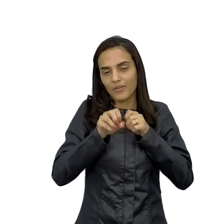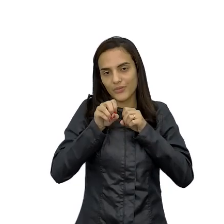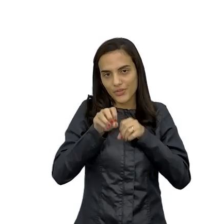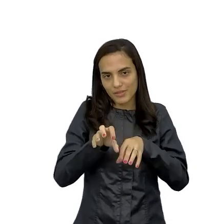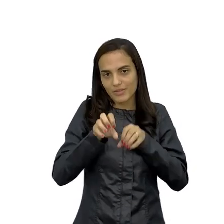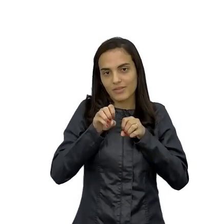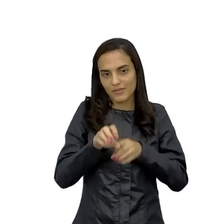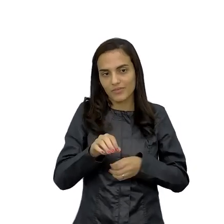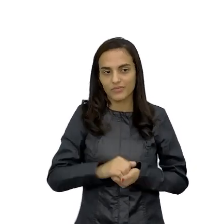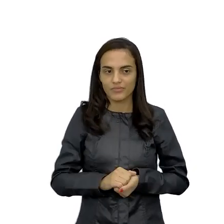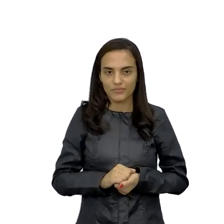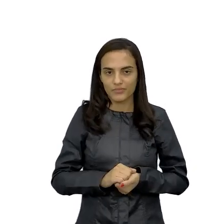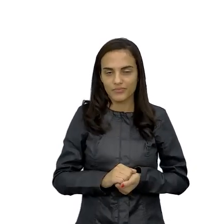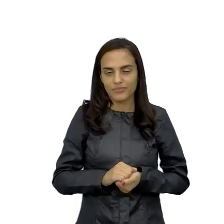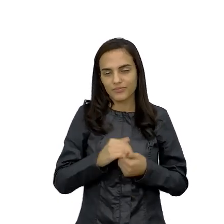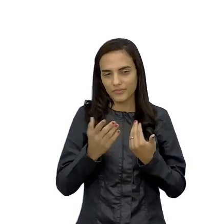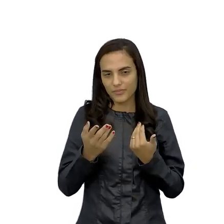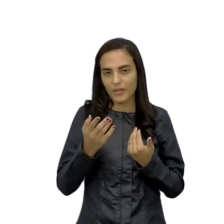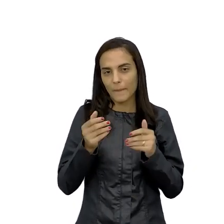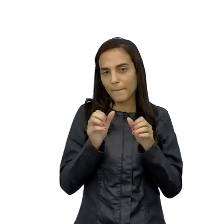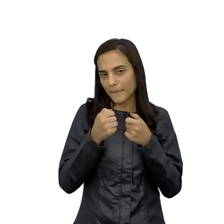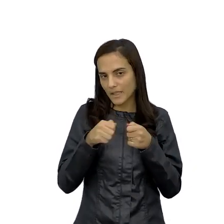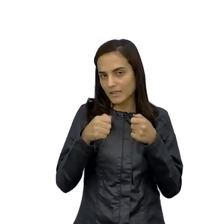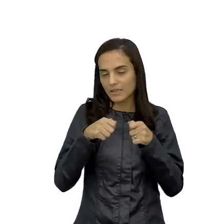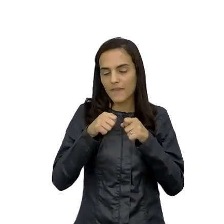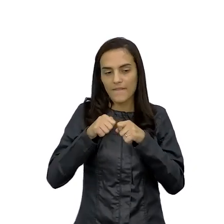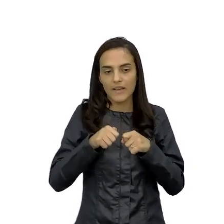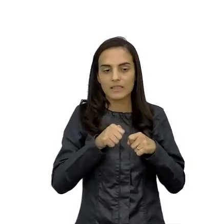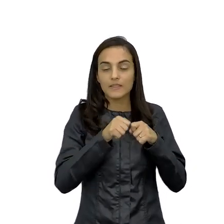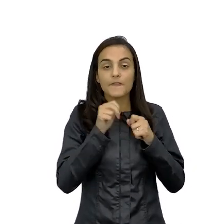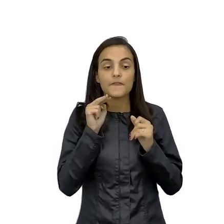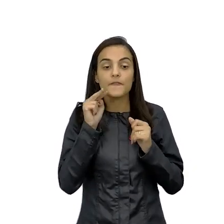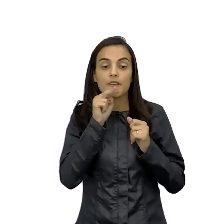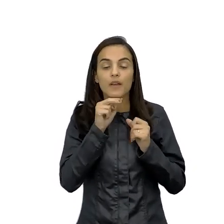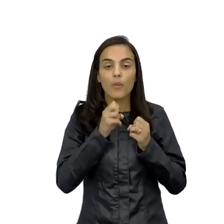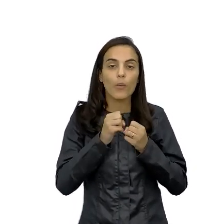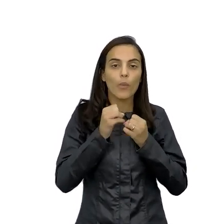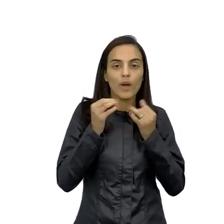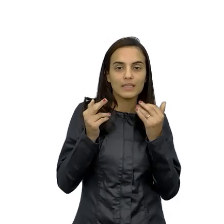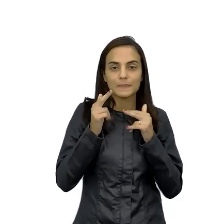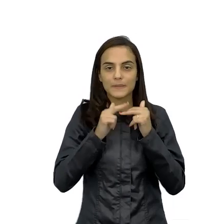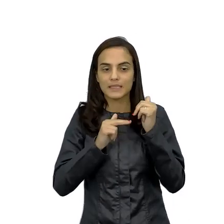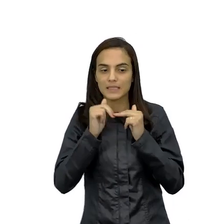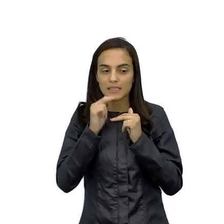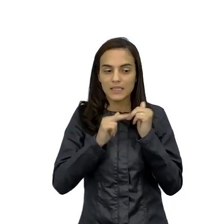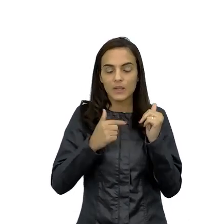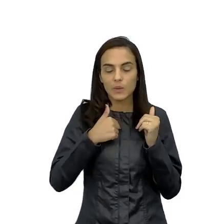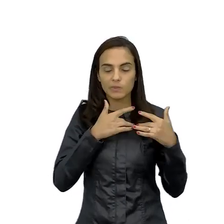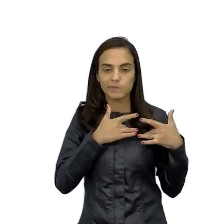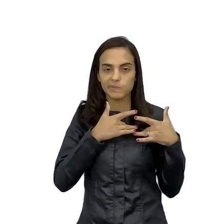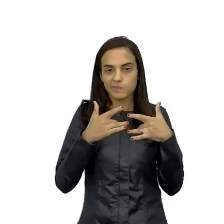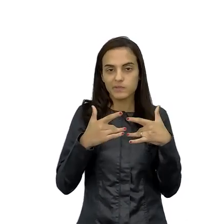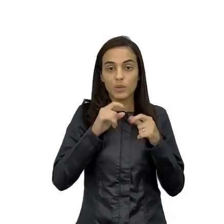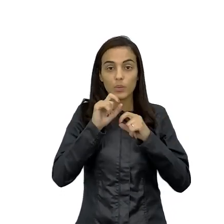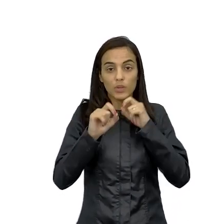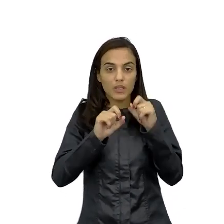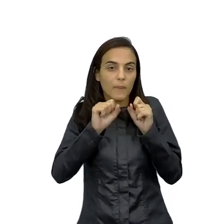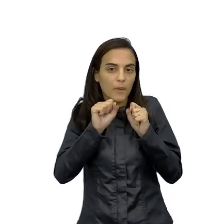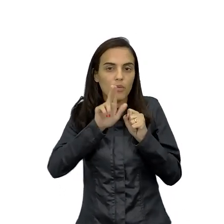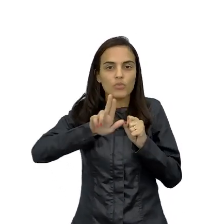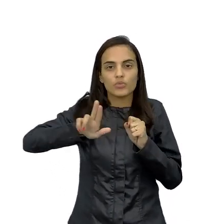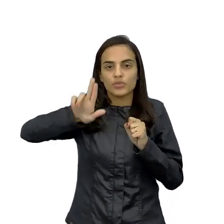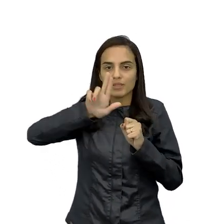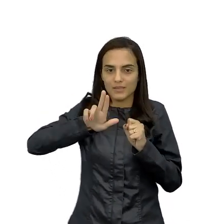ensino. Então, para isso, eu só preciso fazer o quê? Ver de quais materiais eu disponho e o que é que eu posso estar